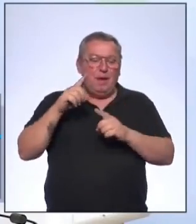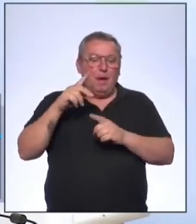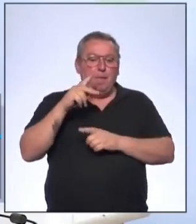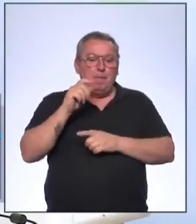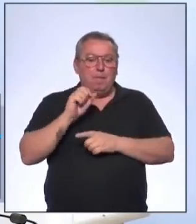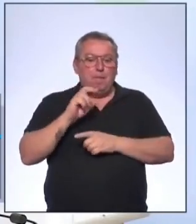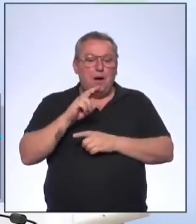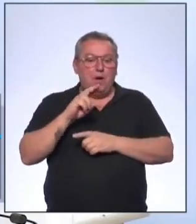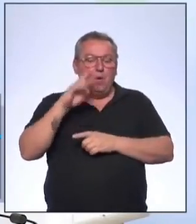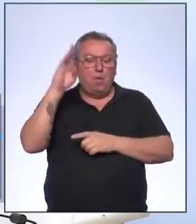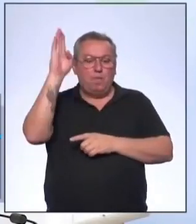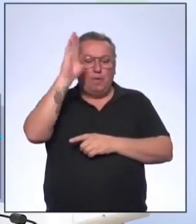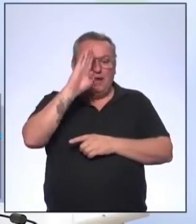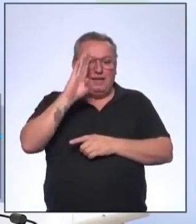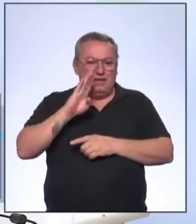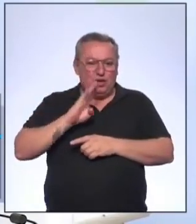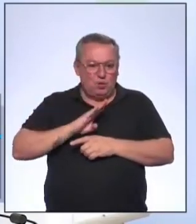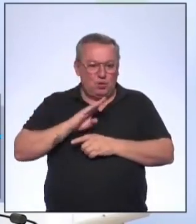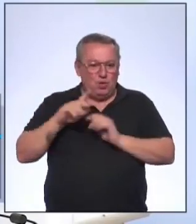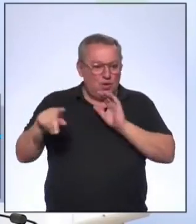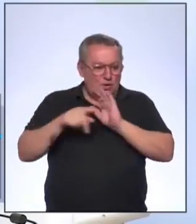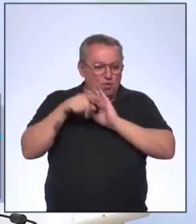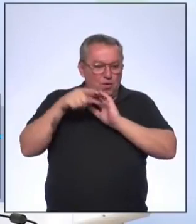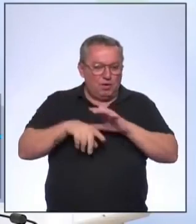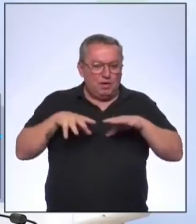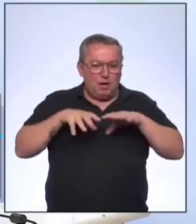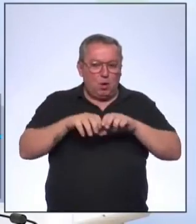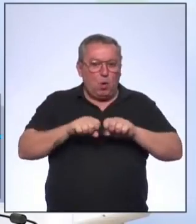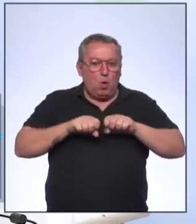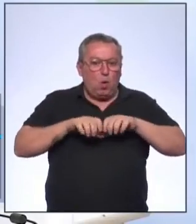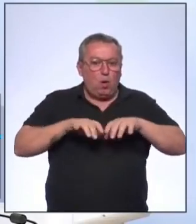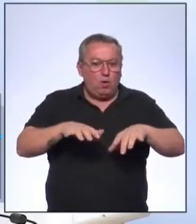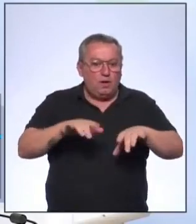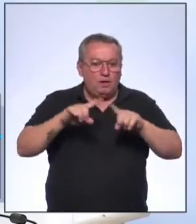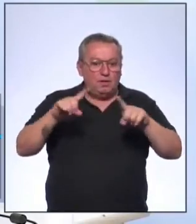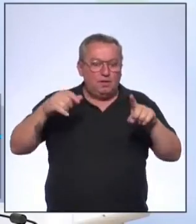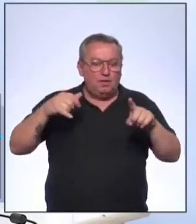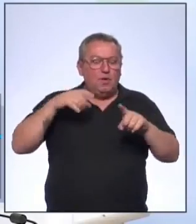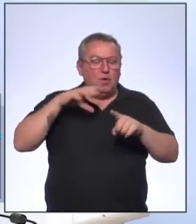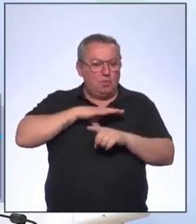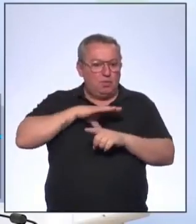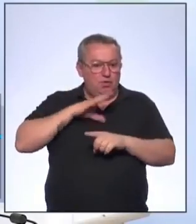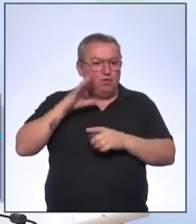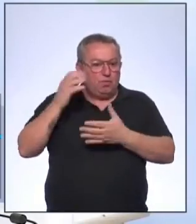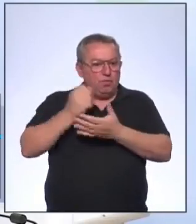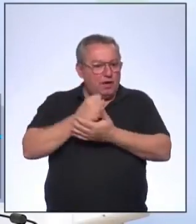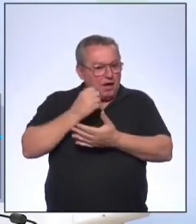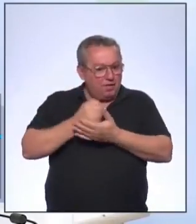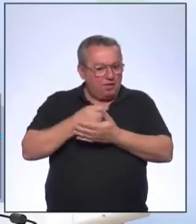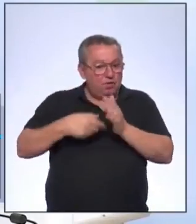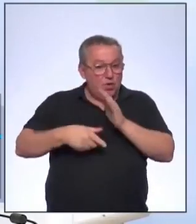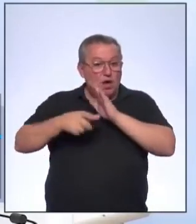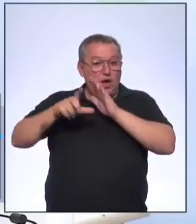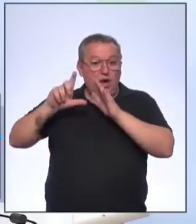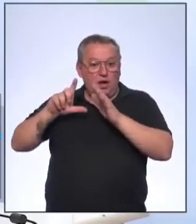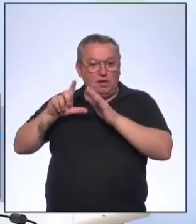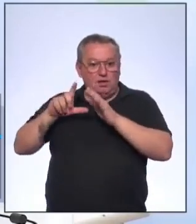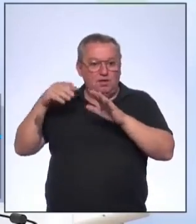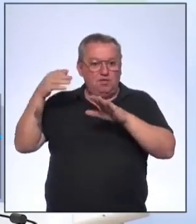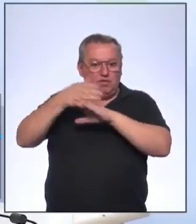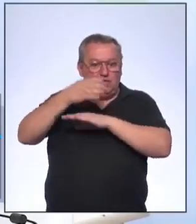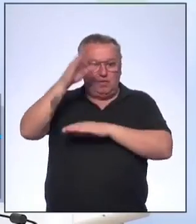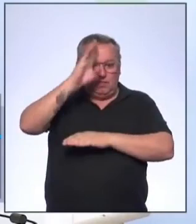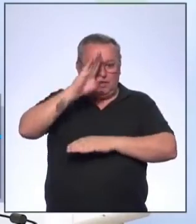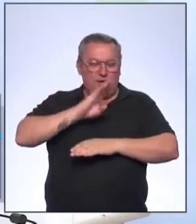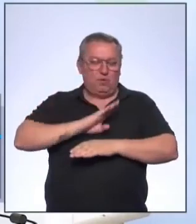primeiro produto a ser extraído logo no início aí da colonização. Na idade, os portugueses já extraíam esse produto antes de povoar o